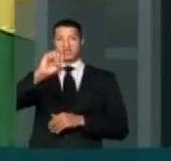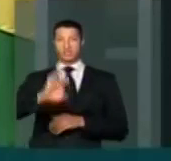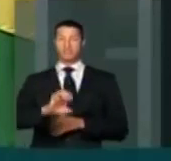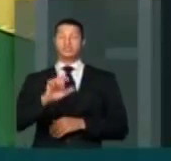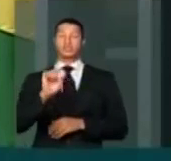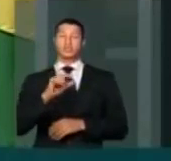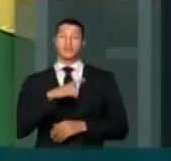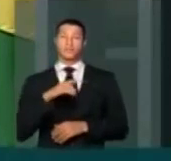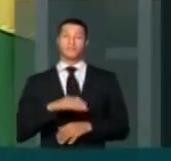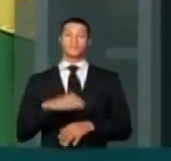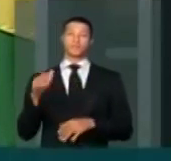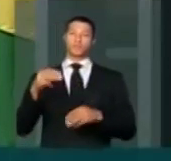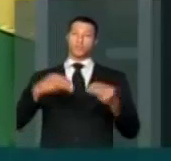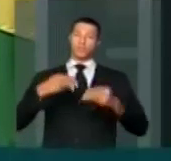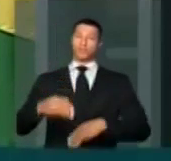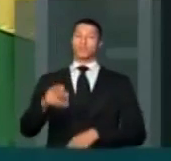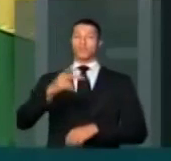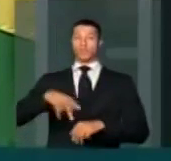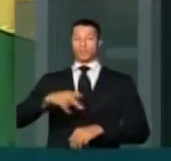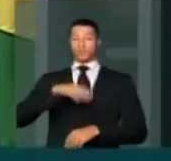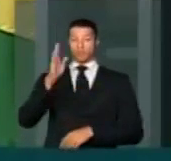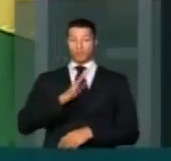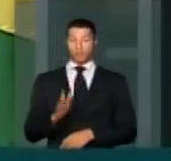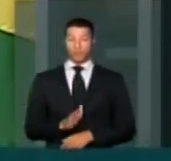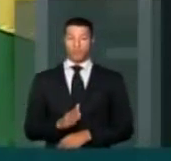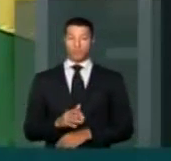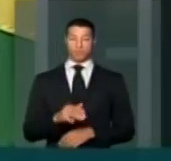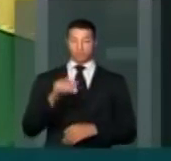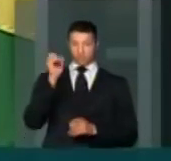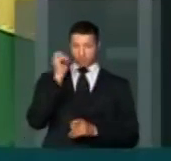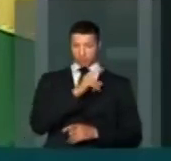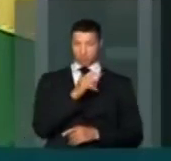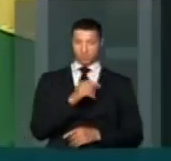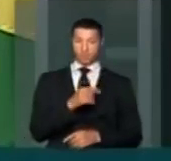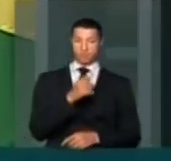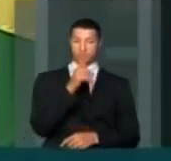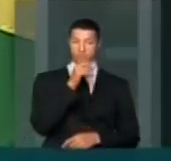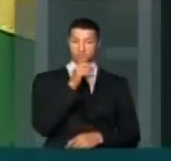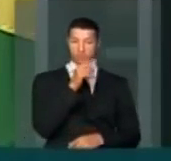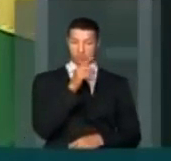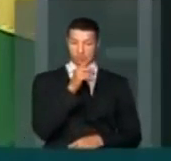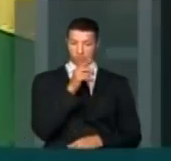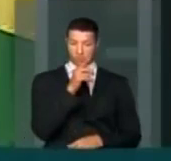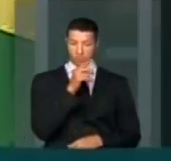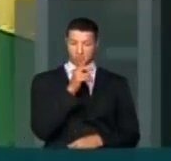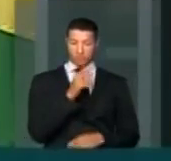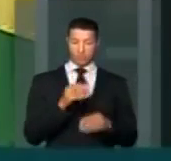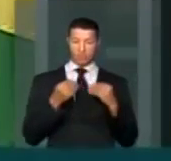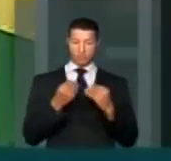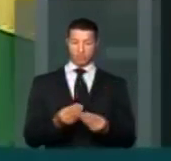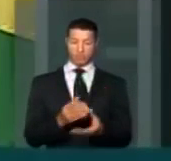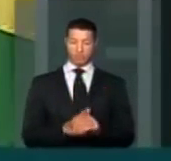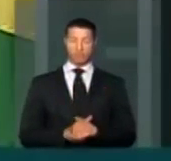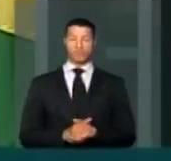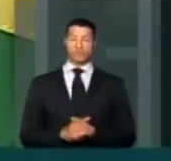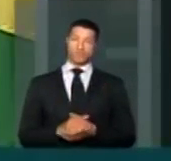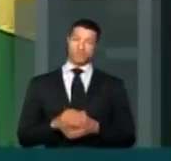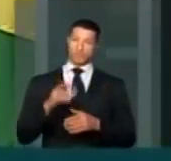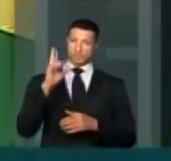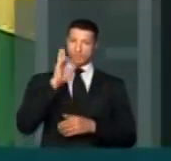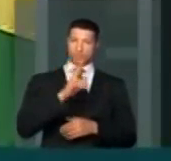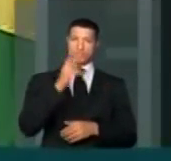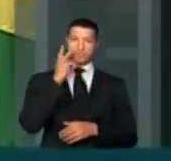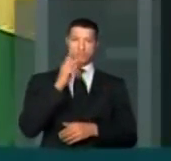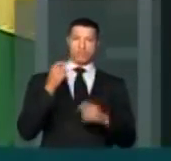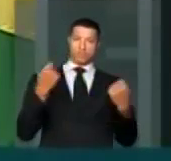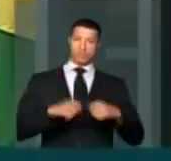que impõe à maior metrópole do país o risco de gravíssima escassez de água, adverte com dramático realismo para